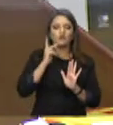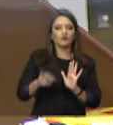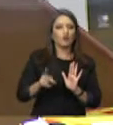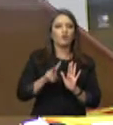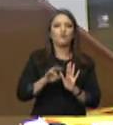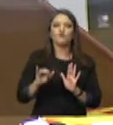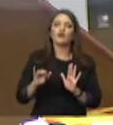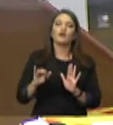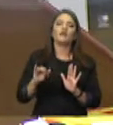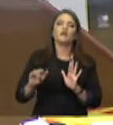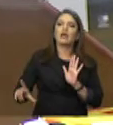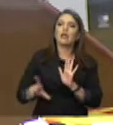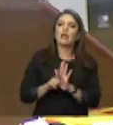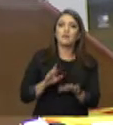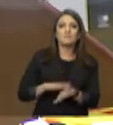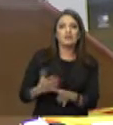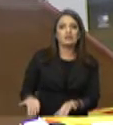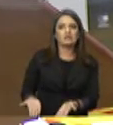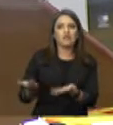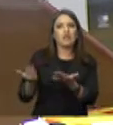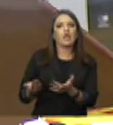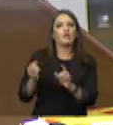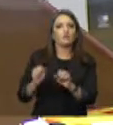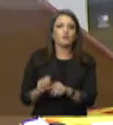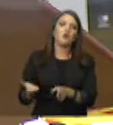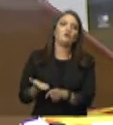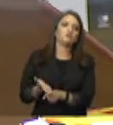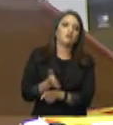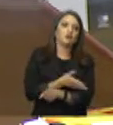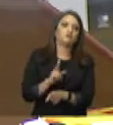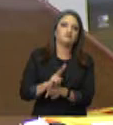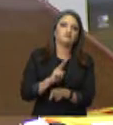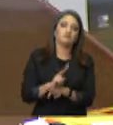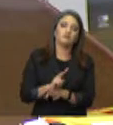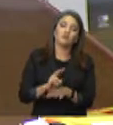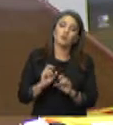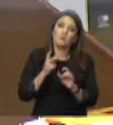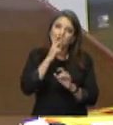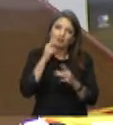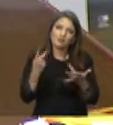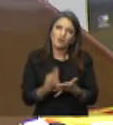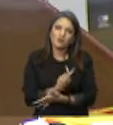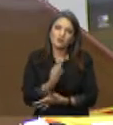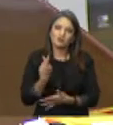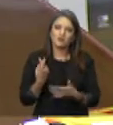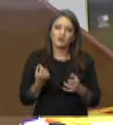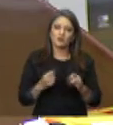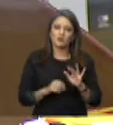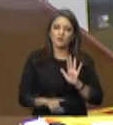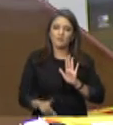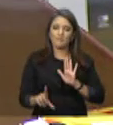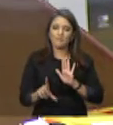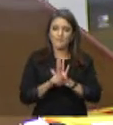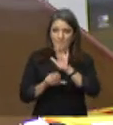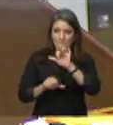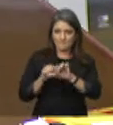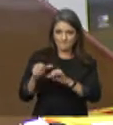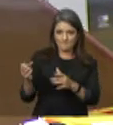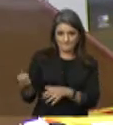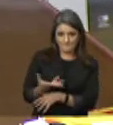da lei superveniente mais benigna e isso lhe parece que ocorreu ao ao expressamente dizer O legislador reformador